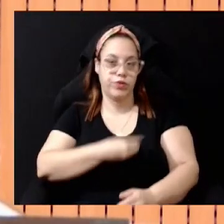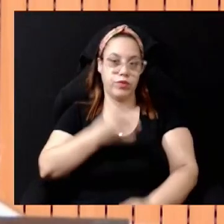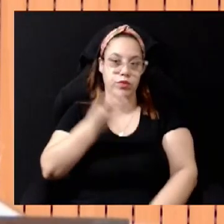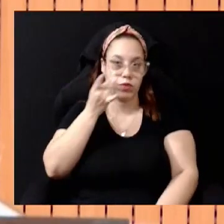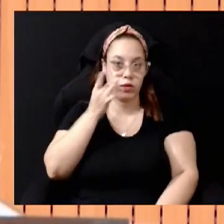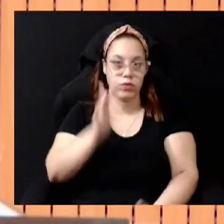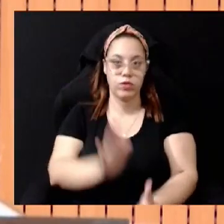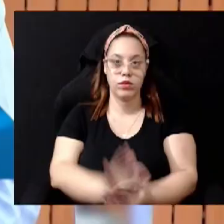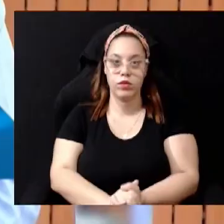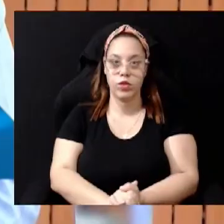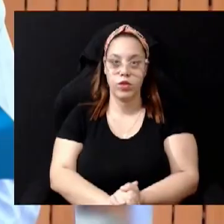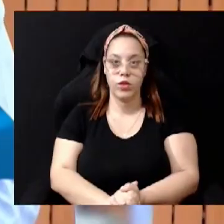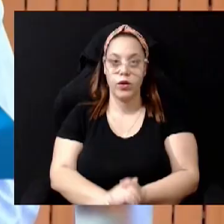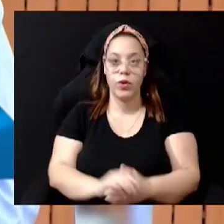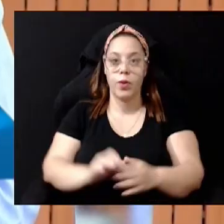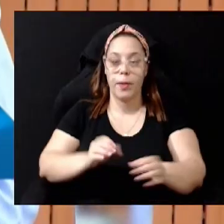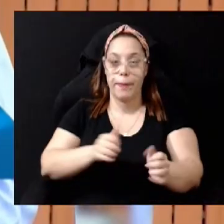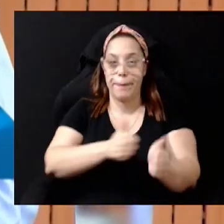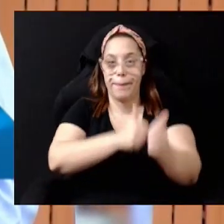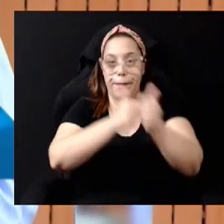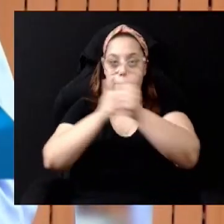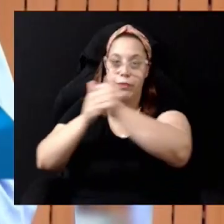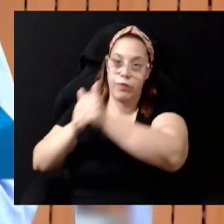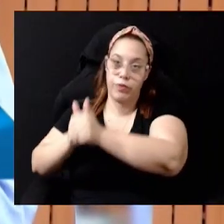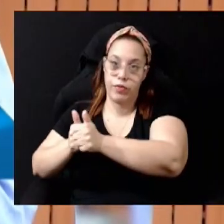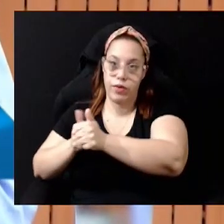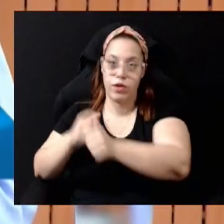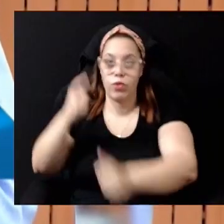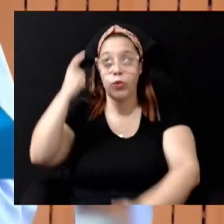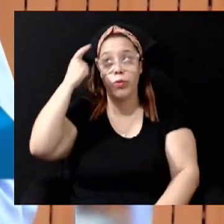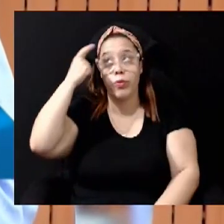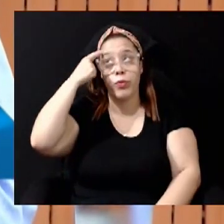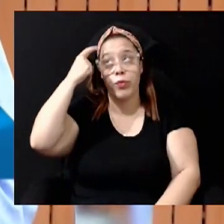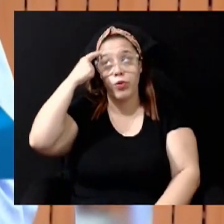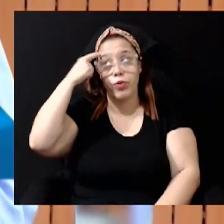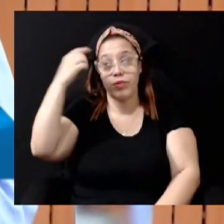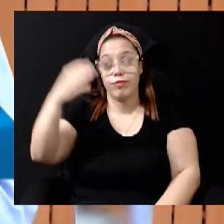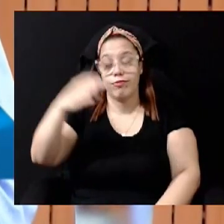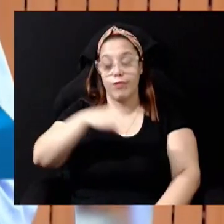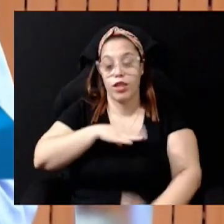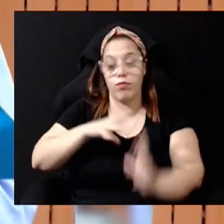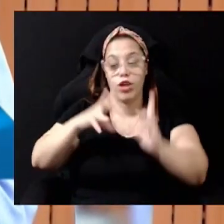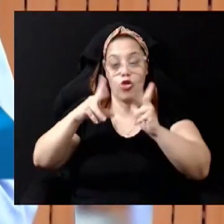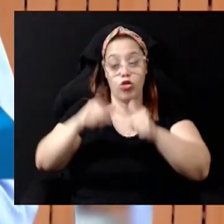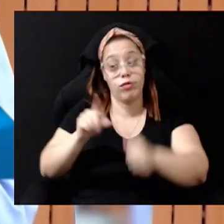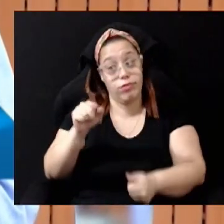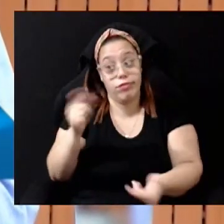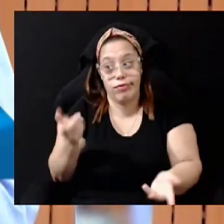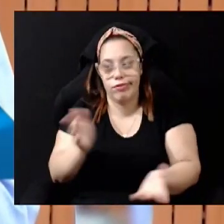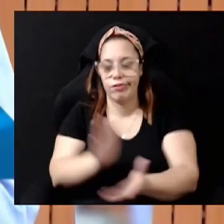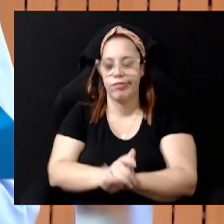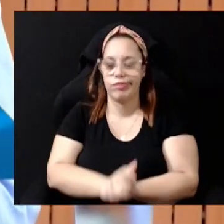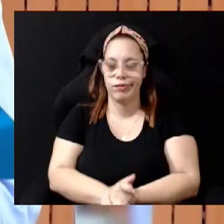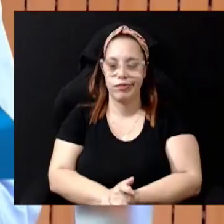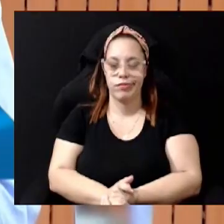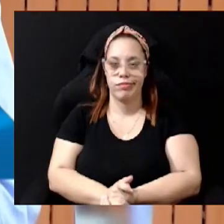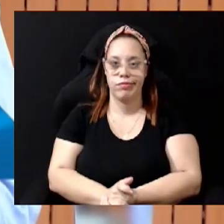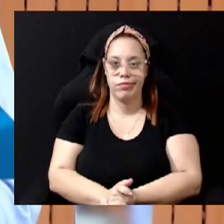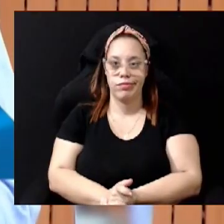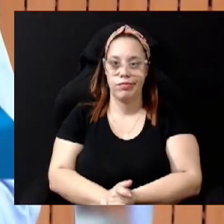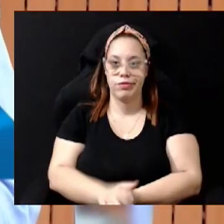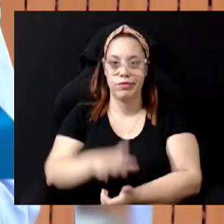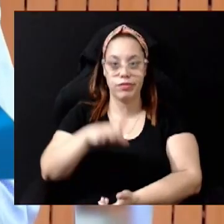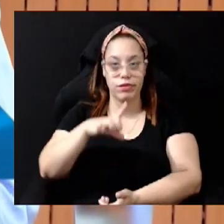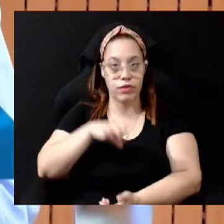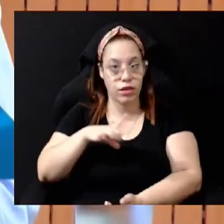que acompanharam o encontro. Nós temos que pensar numa cidade para todos, né? A gente tem que ter uma cidade onde todos os